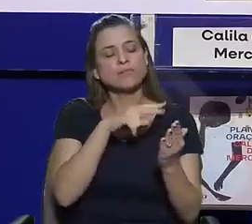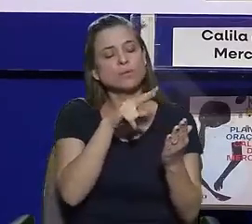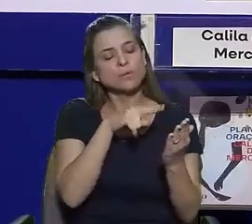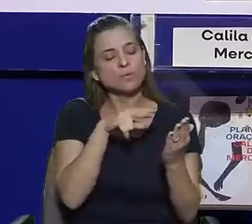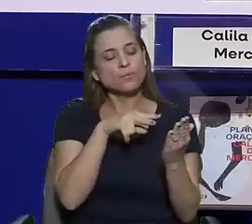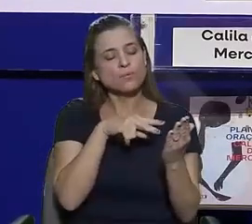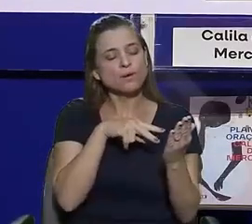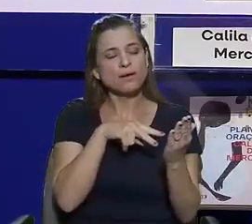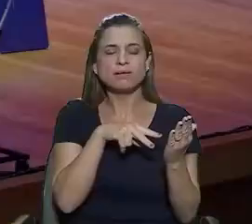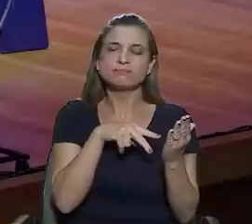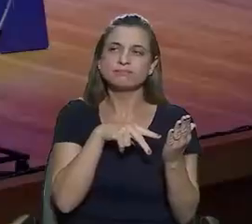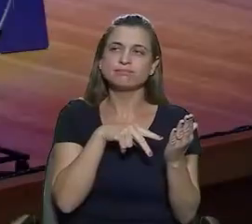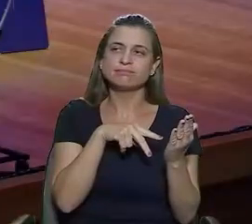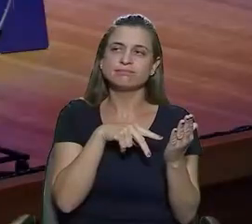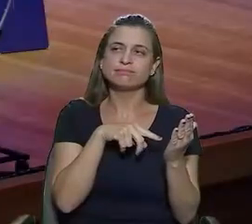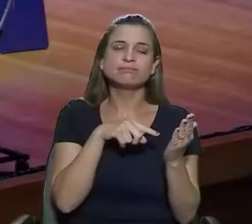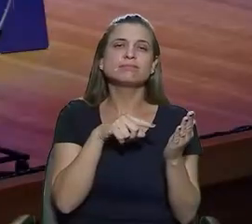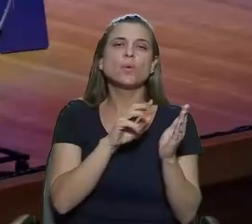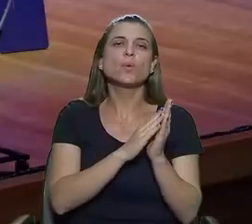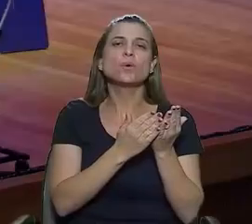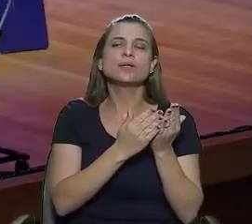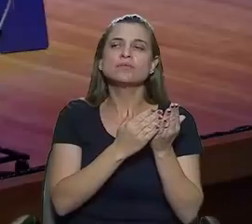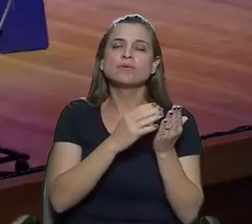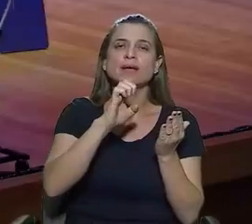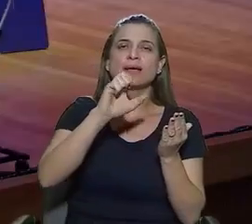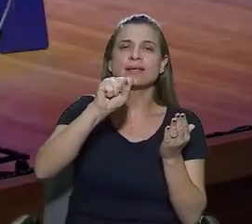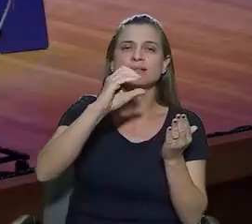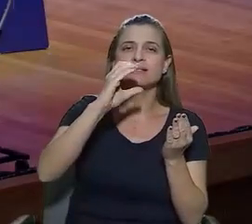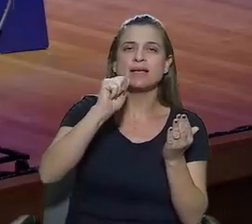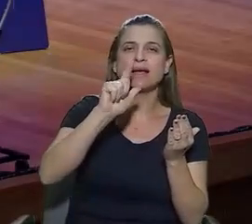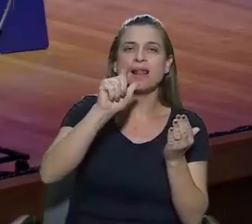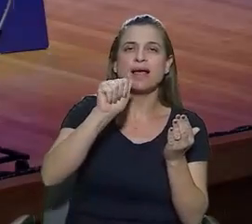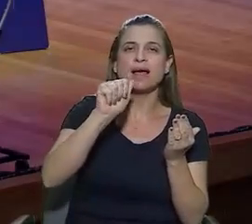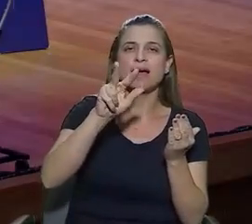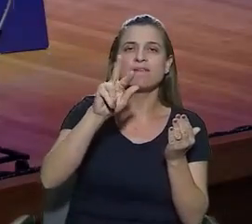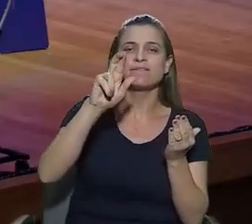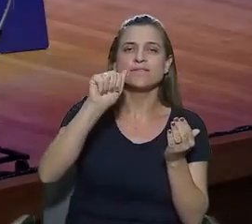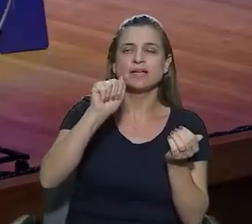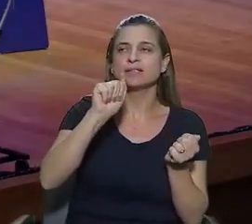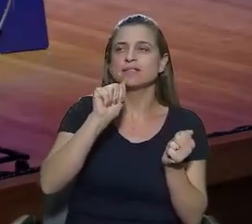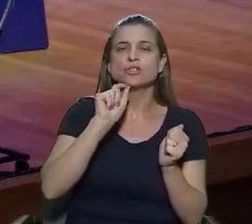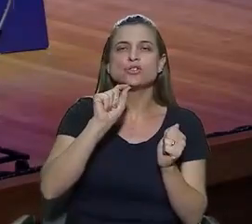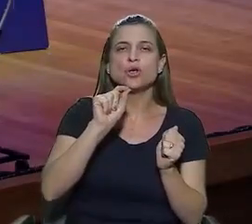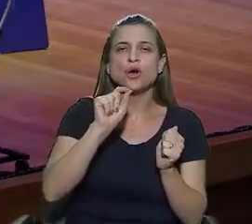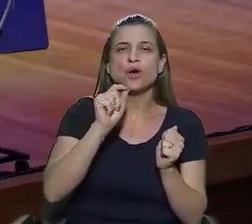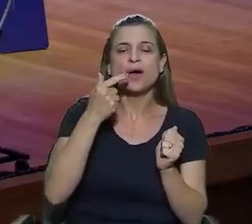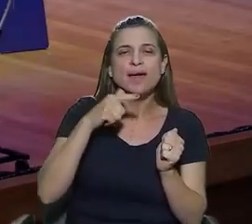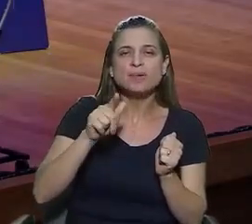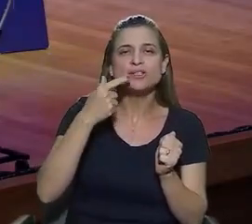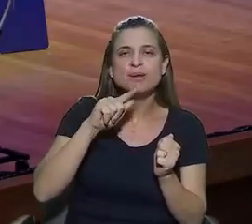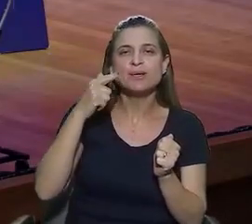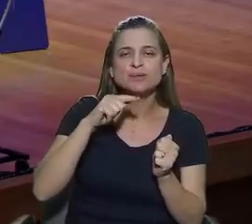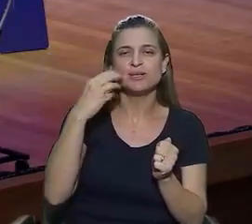Está aqui o escalavro, é? Está o escalavro aqui, é? Está o escalavro. É só para repetir 3 vezes para ver o